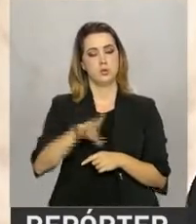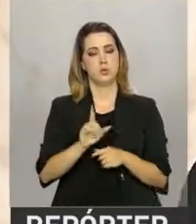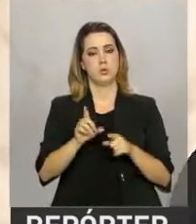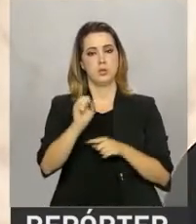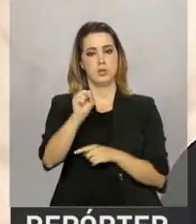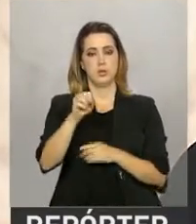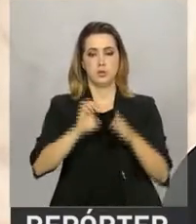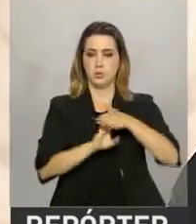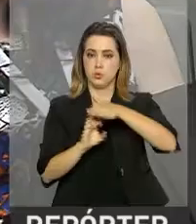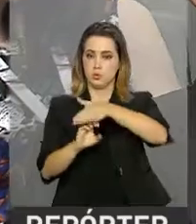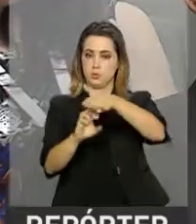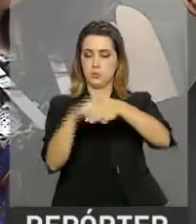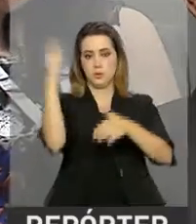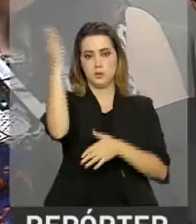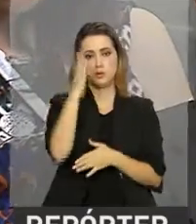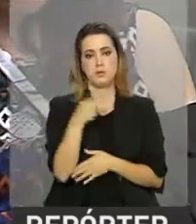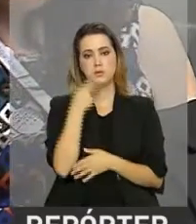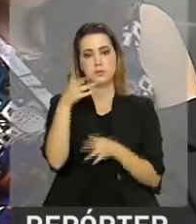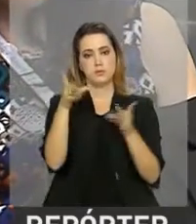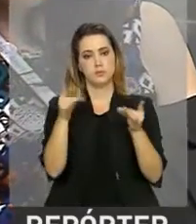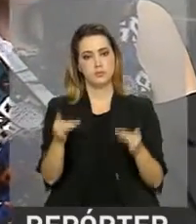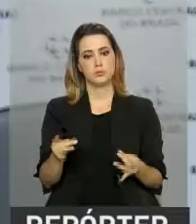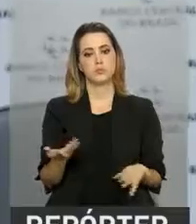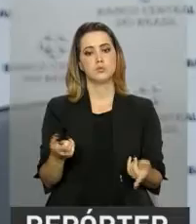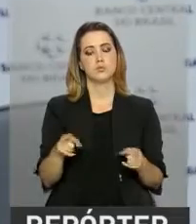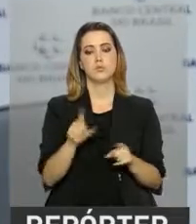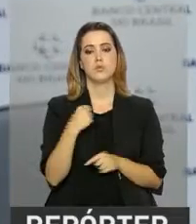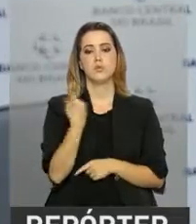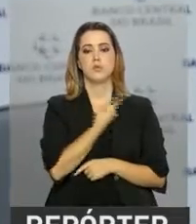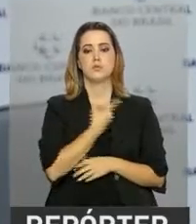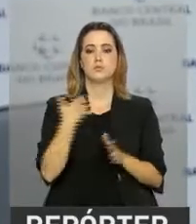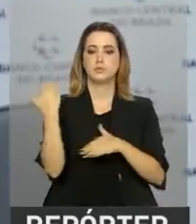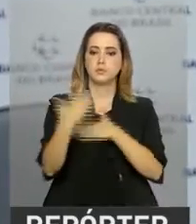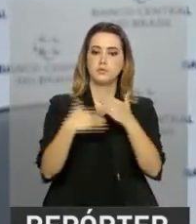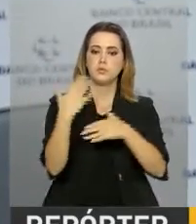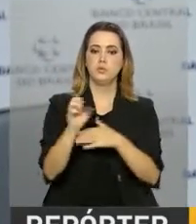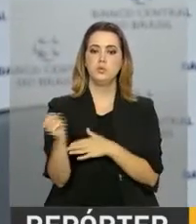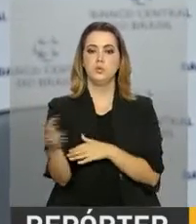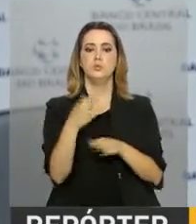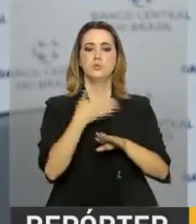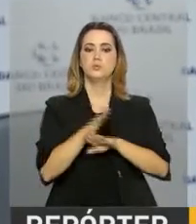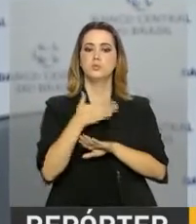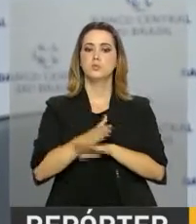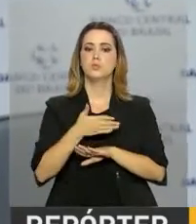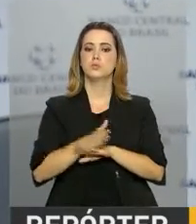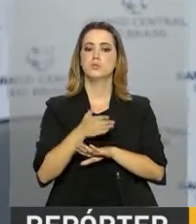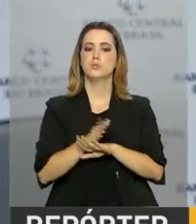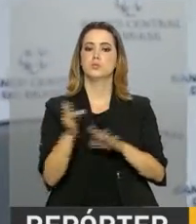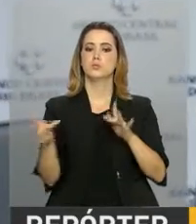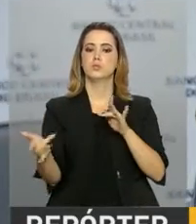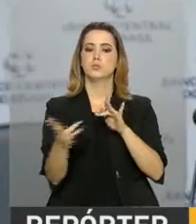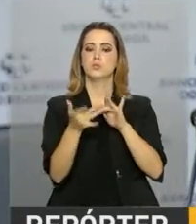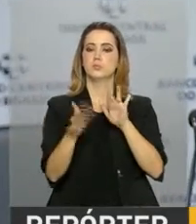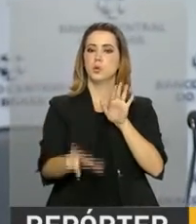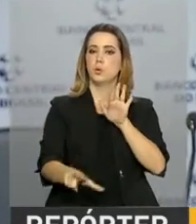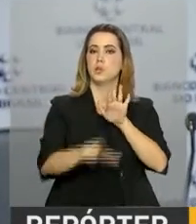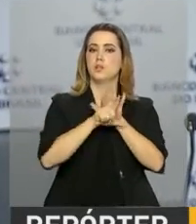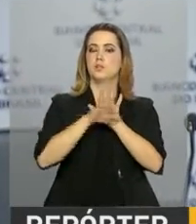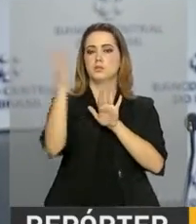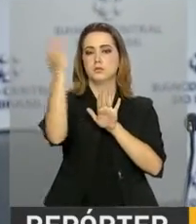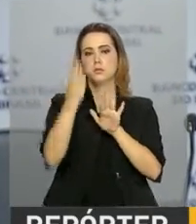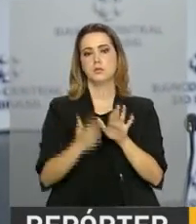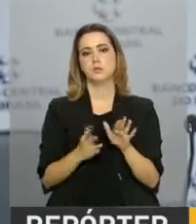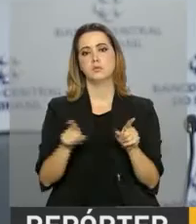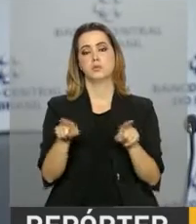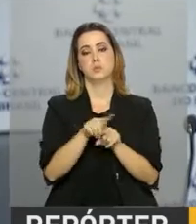empresa para conseguir a aprovação no project kahn nós desenvolvemos novos treinamentos relacionada à a legislação brasileira 12